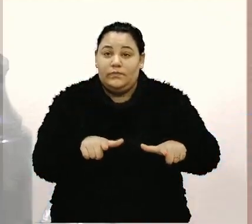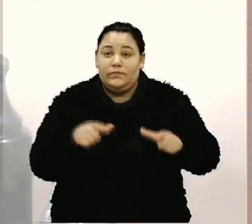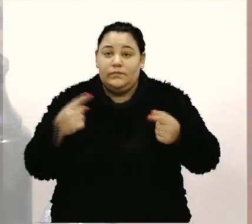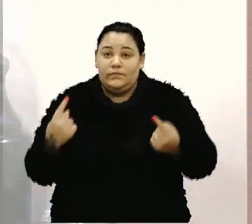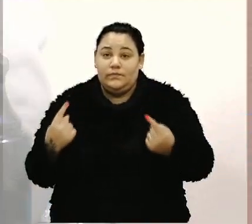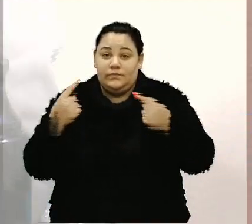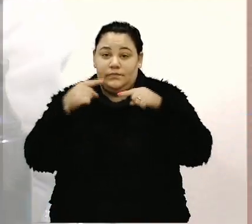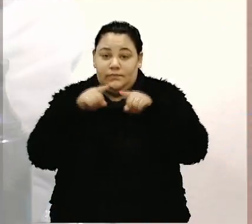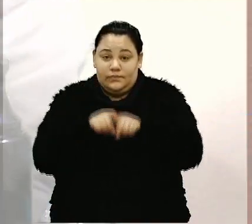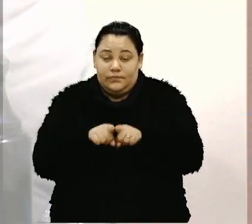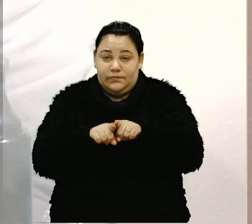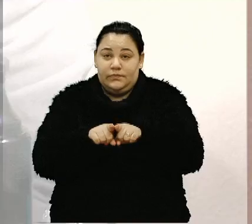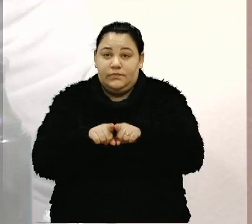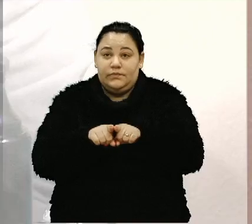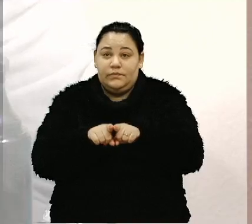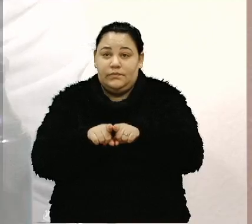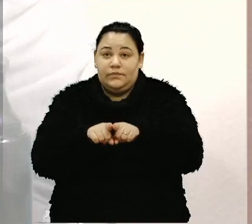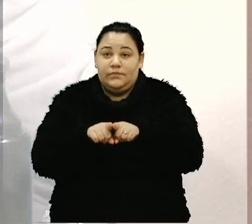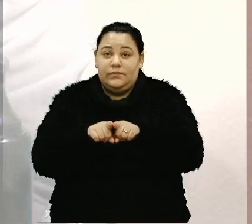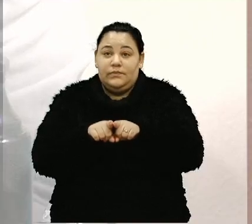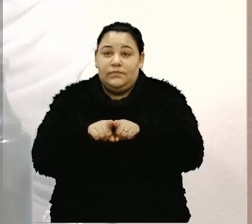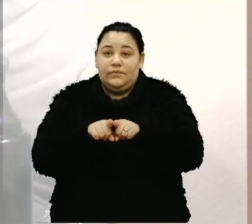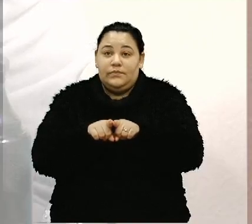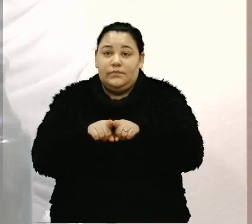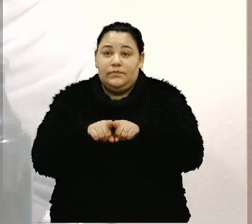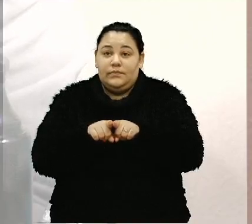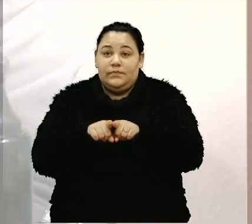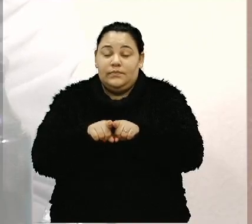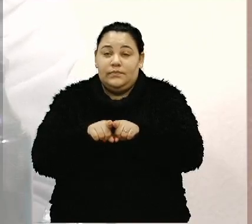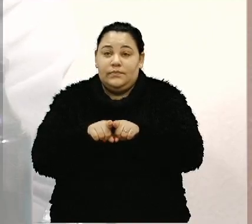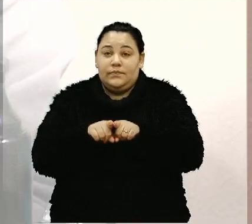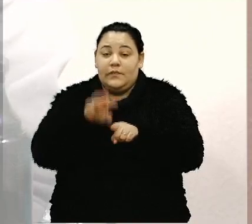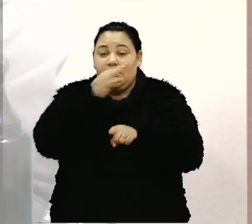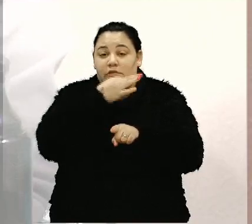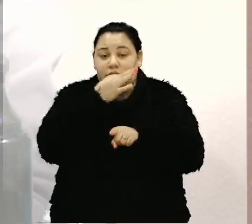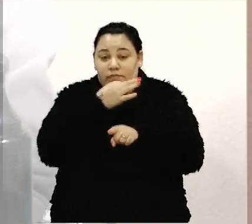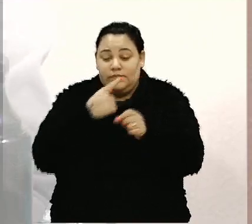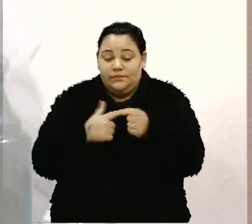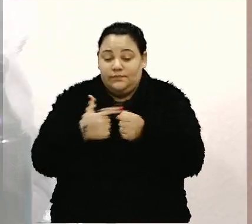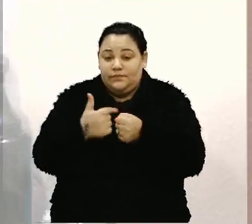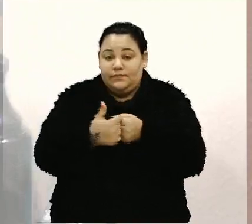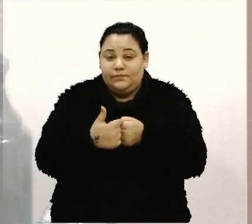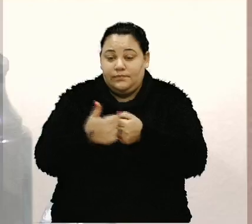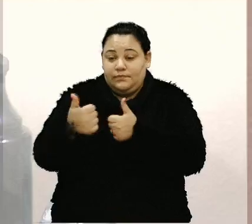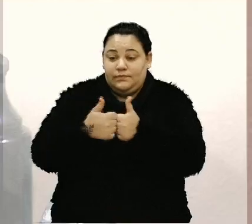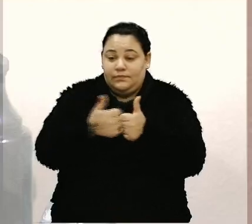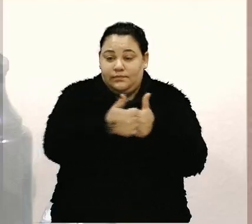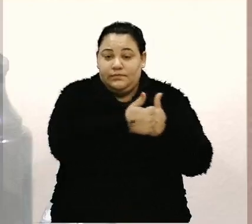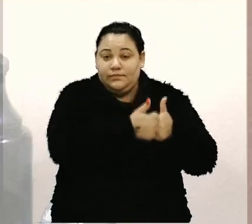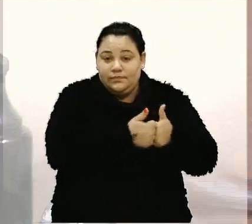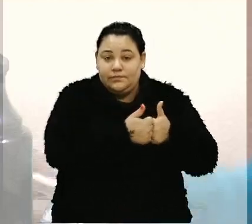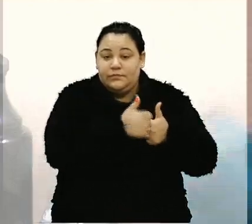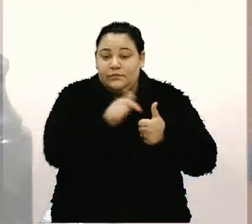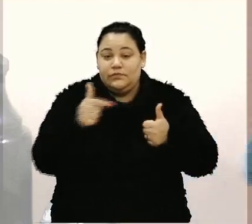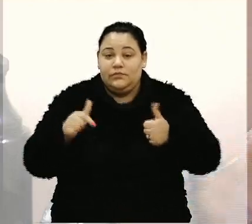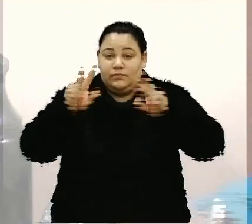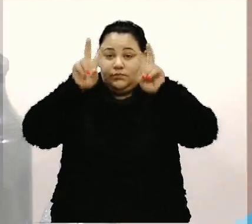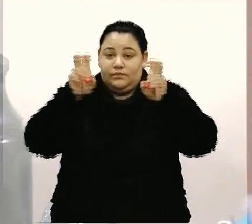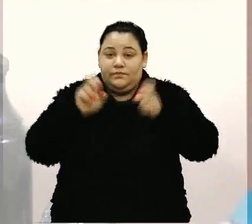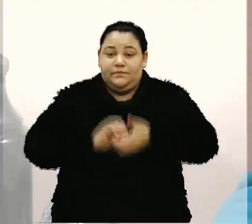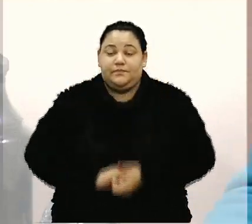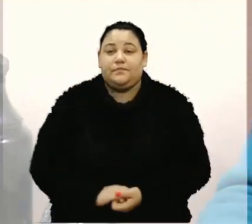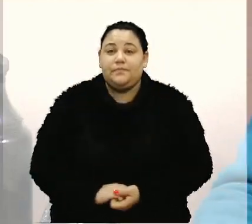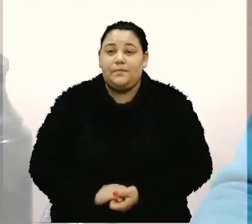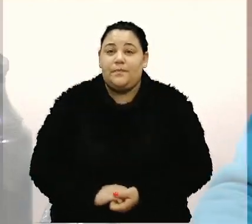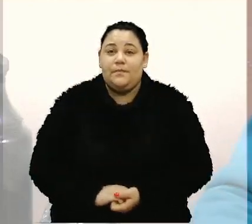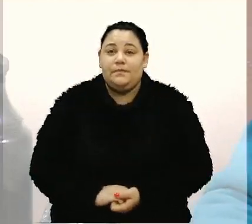parcerias entre o município de Caxias do Sul e cidades irmãs e da outras providências. O relator é o